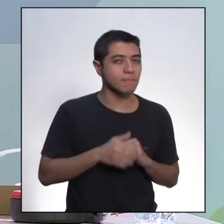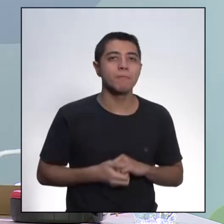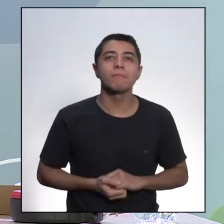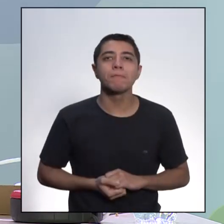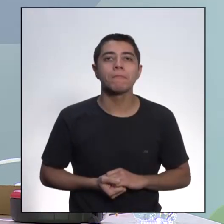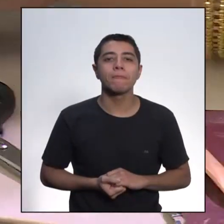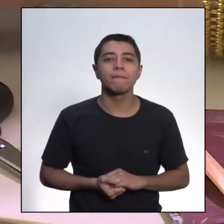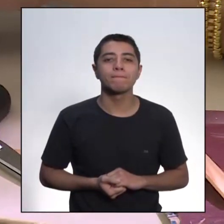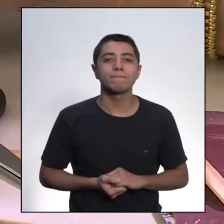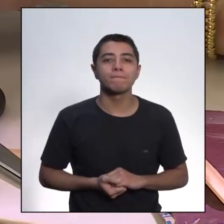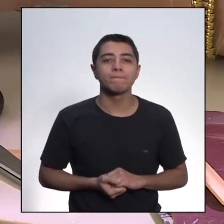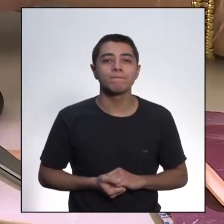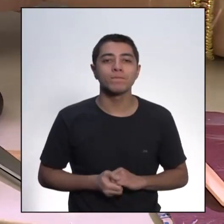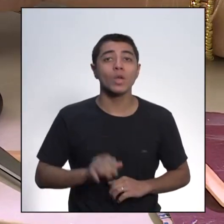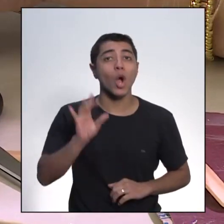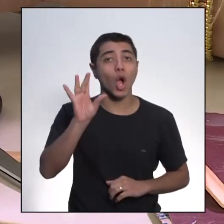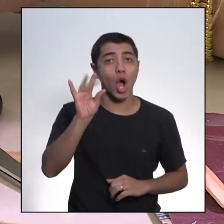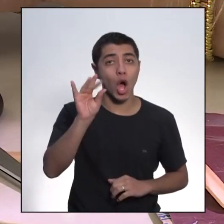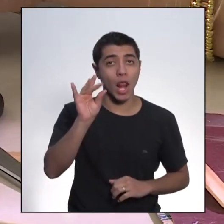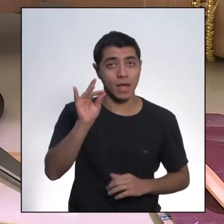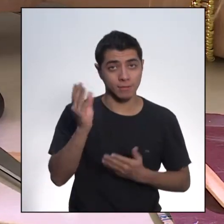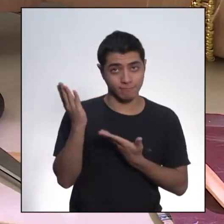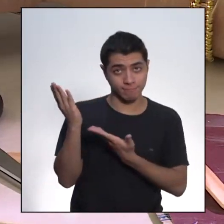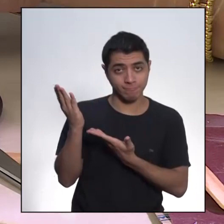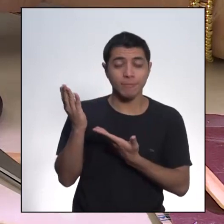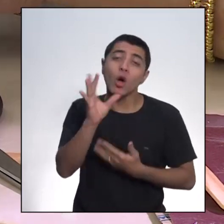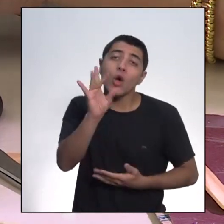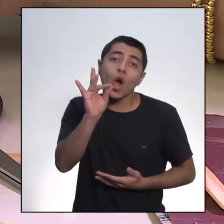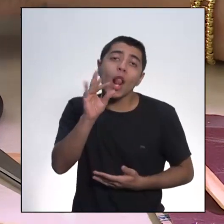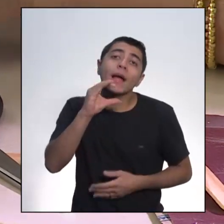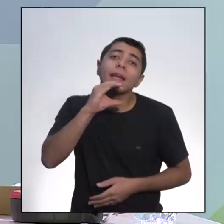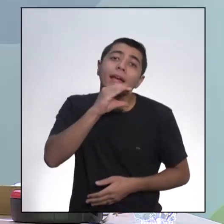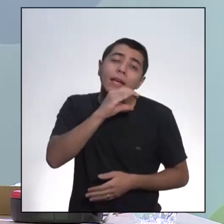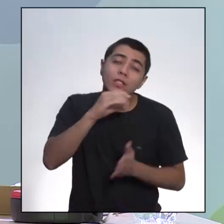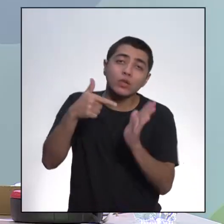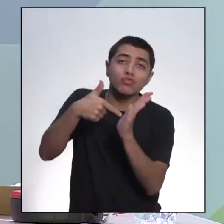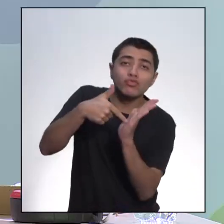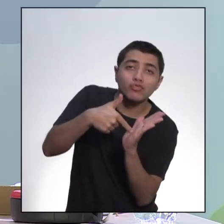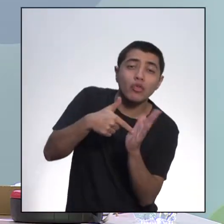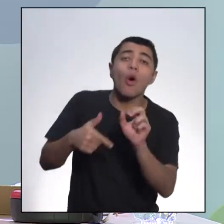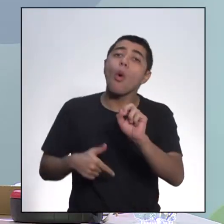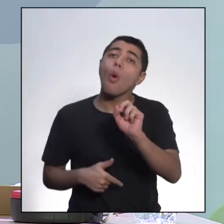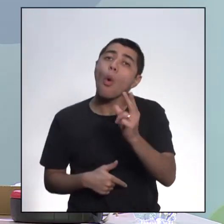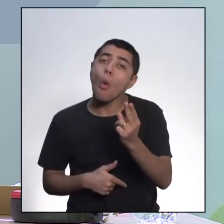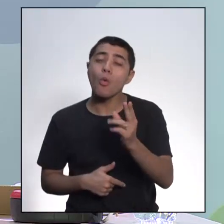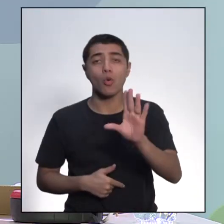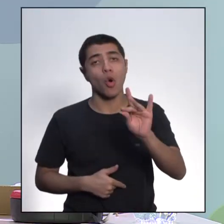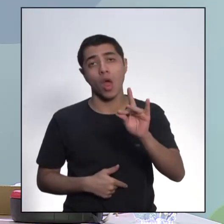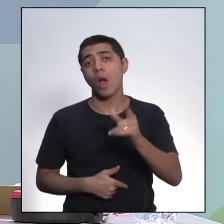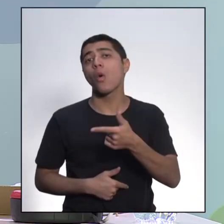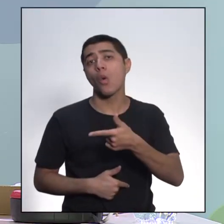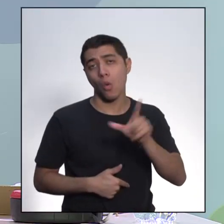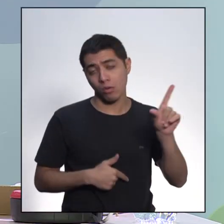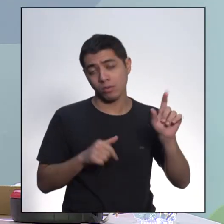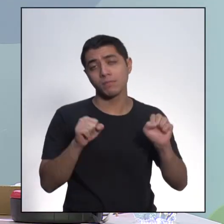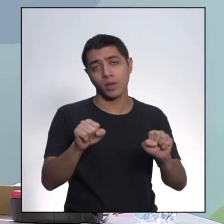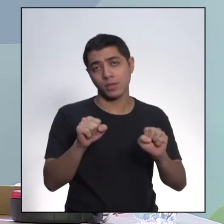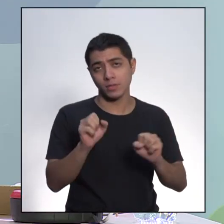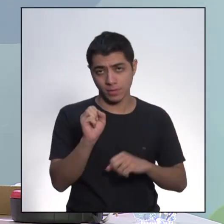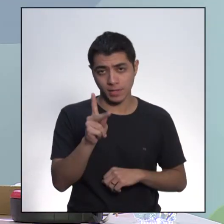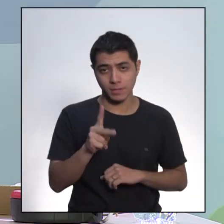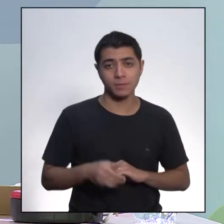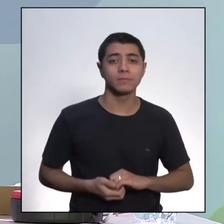Você vai pôr a cola quente, ou a cola que você tiver aqui, ó. Tá vendo? E você vai colocar ele aqui em cima, ó. Tá